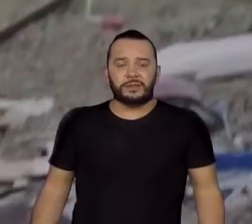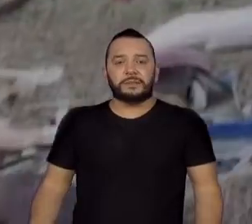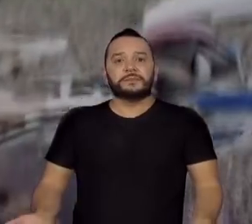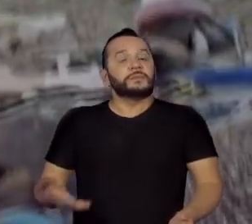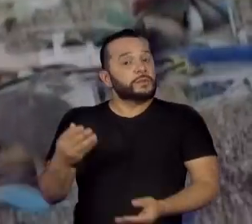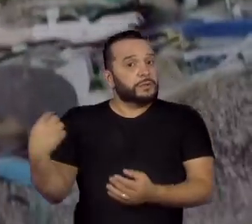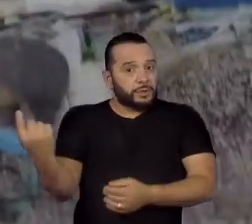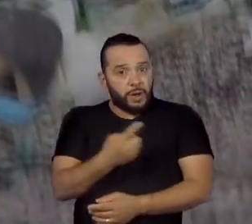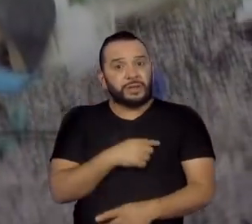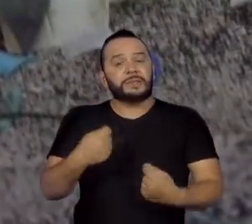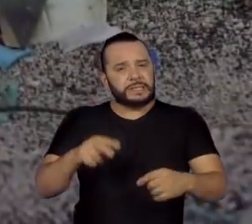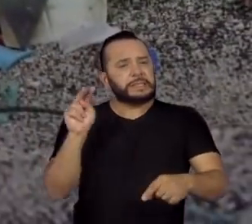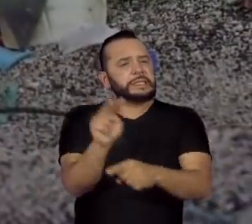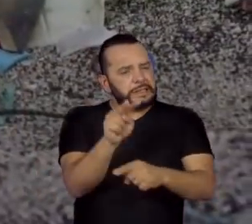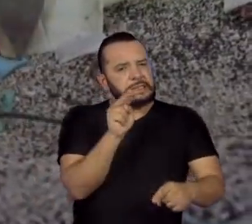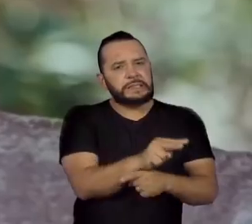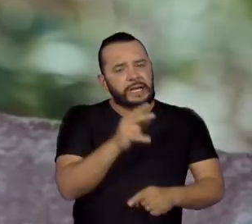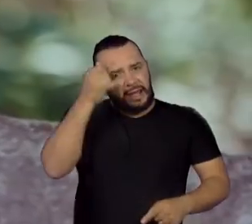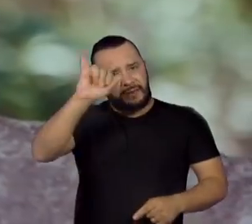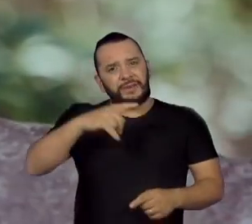a gente está perdendo espécies.